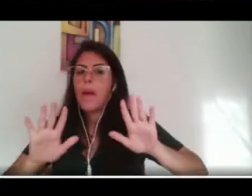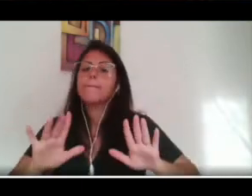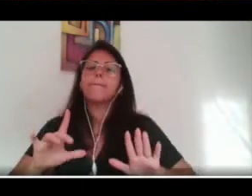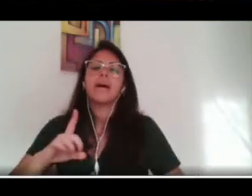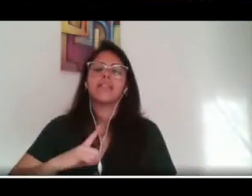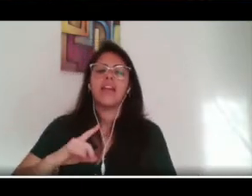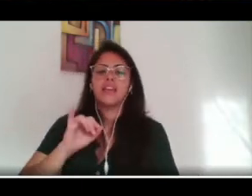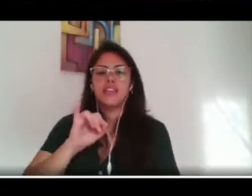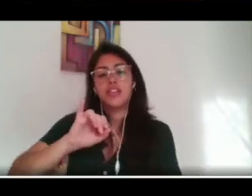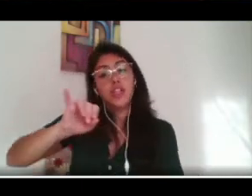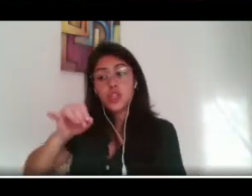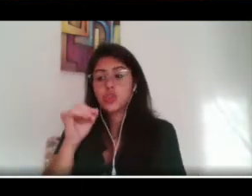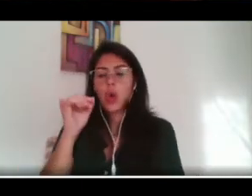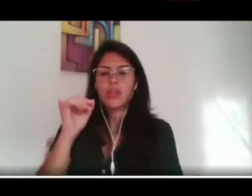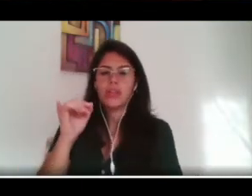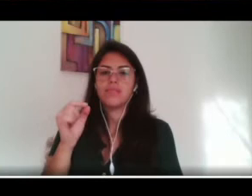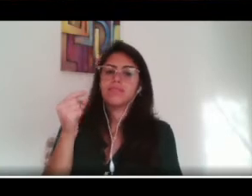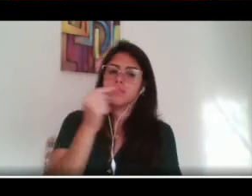escalar. Tá bom?